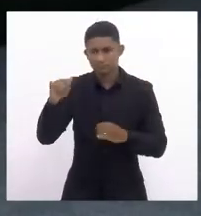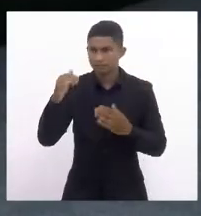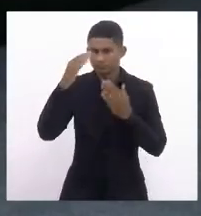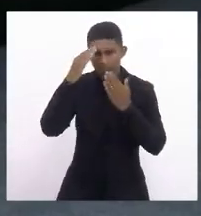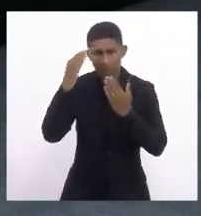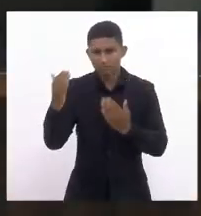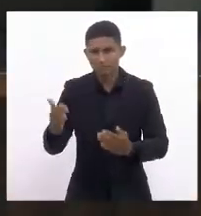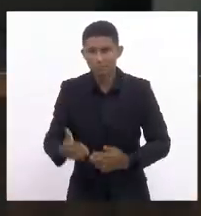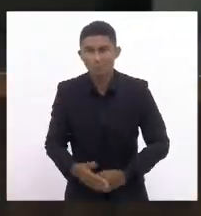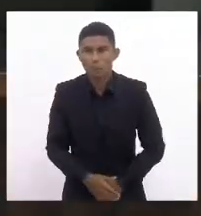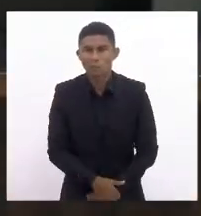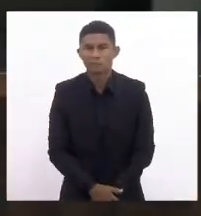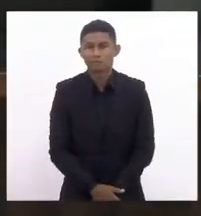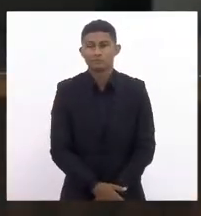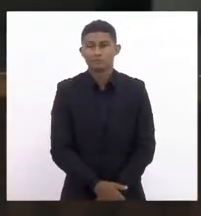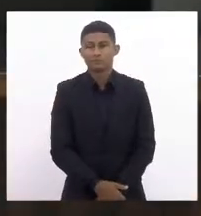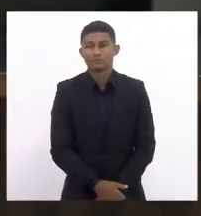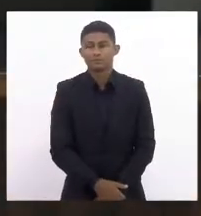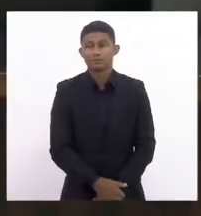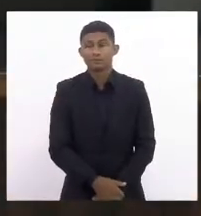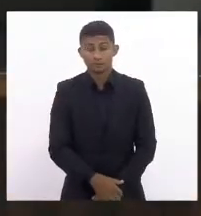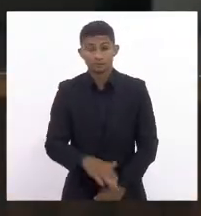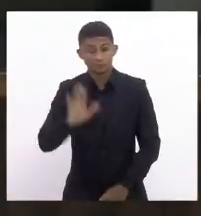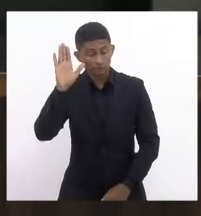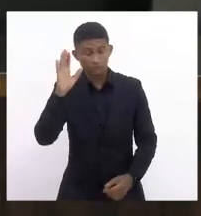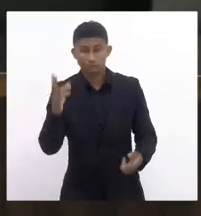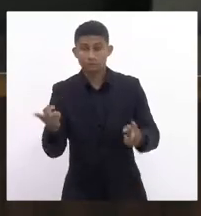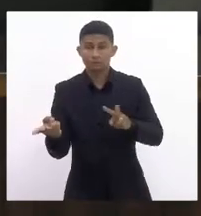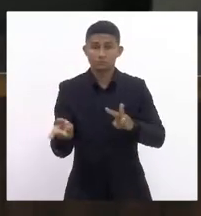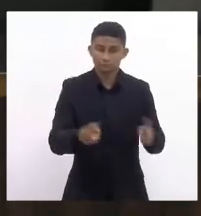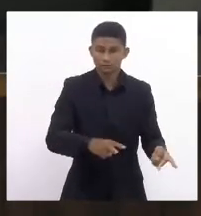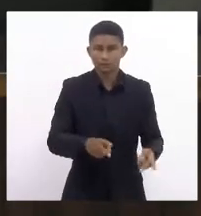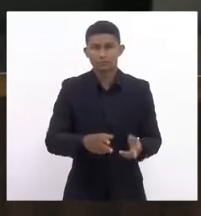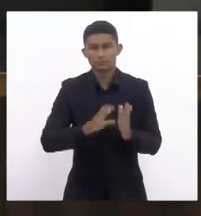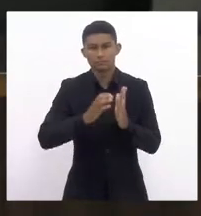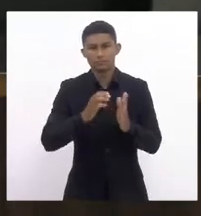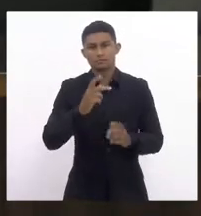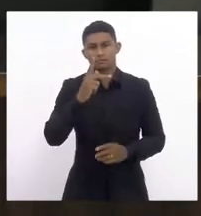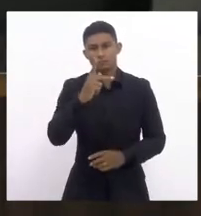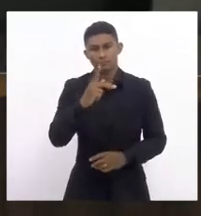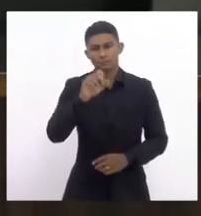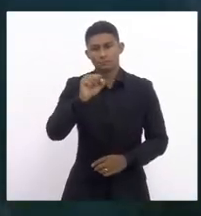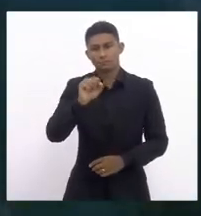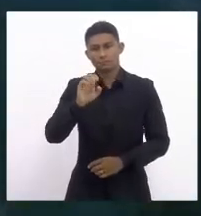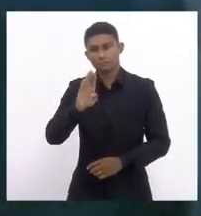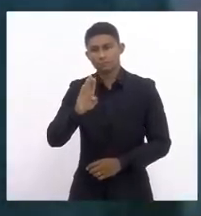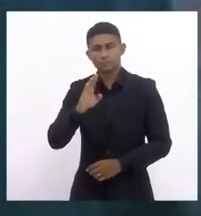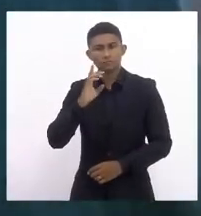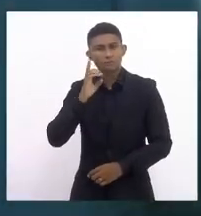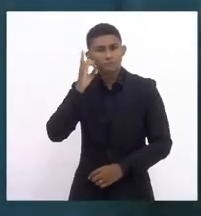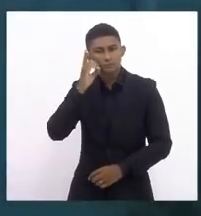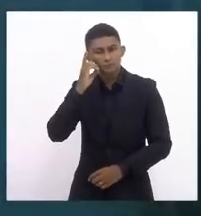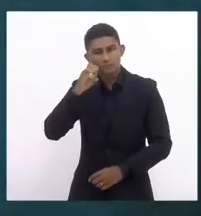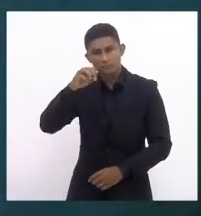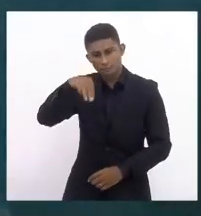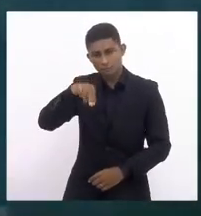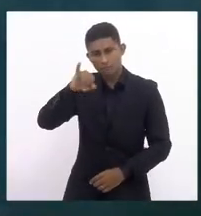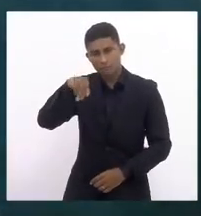presidente. Para encaminhar, presidente. Encaminhar PSB. Pelo PSB, deputado Carlos Bink.